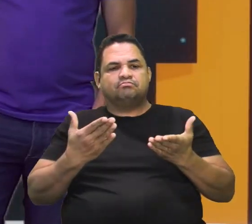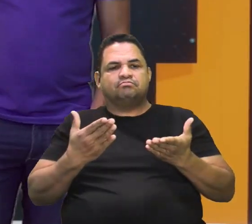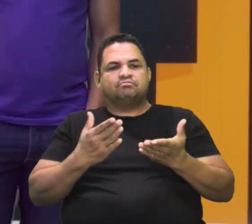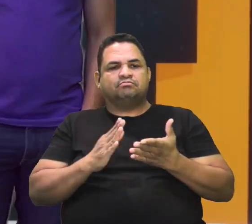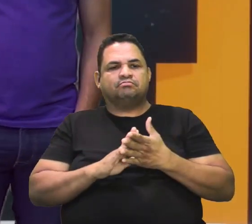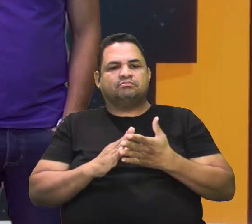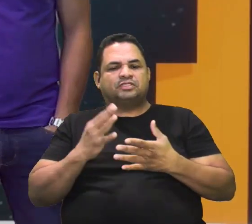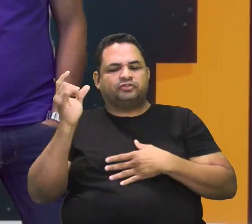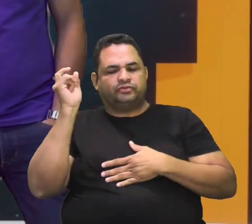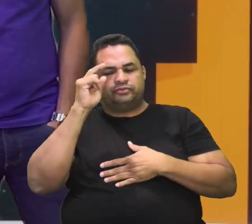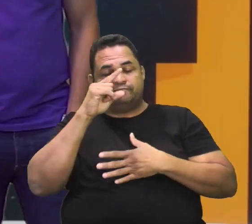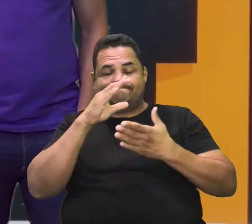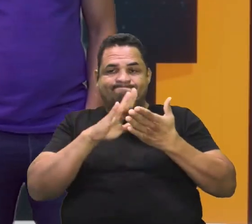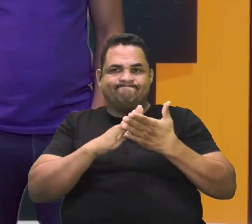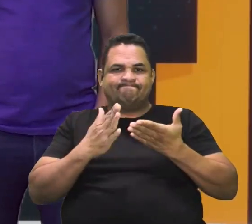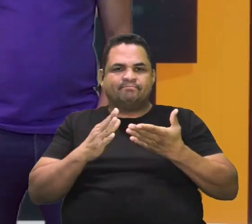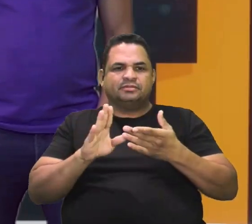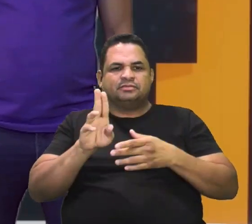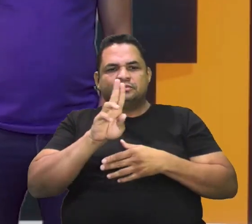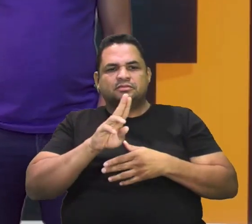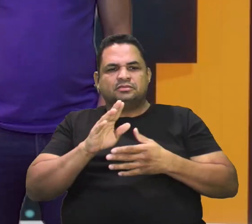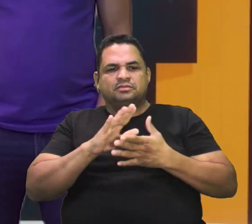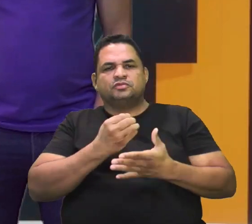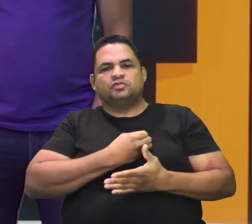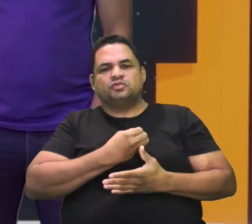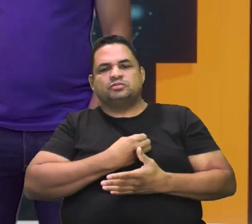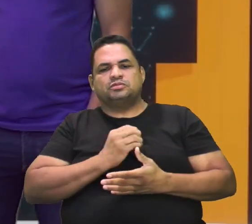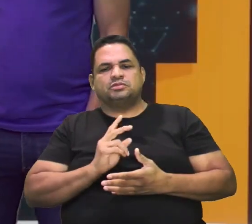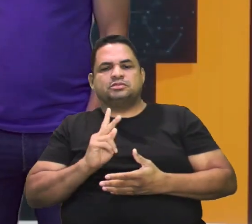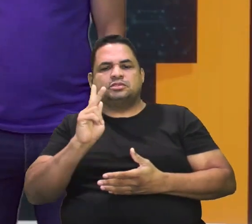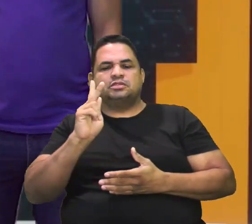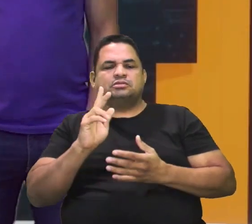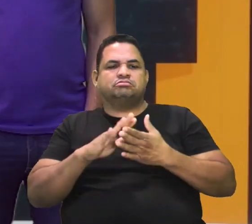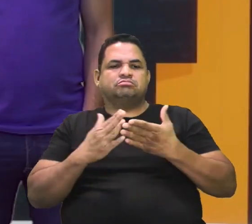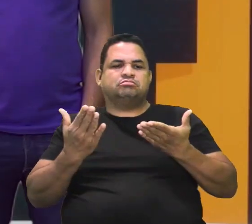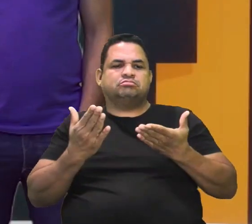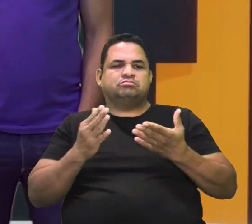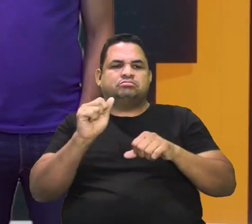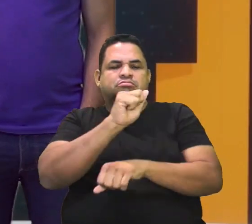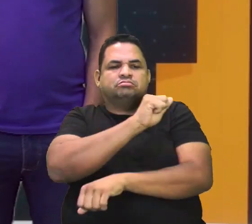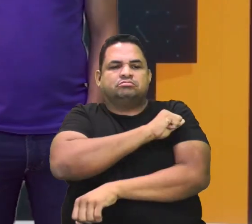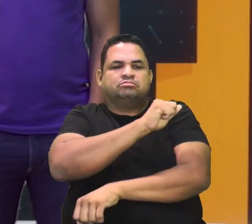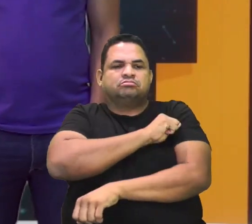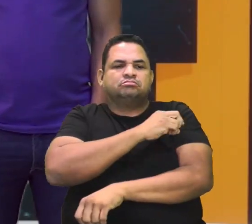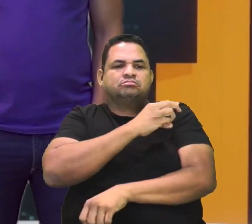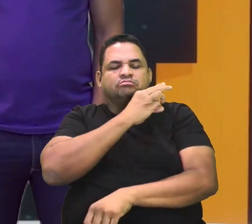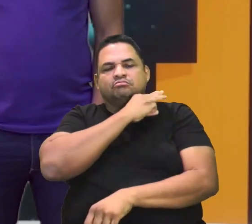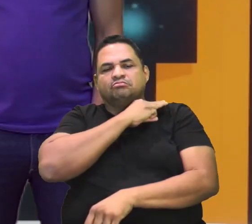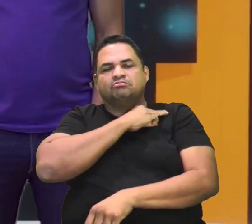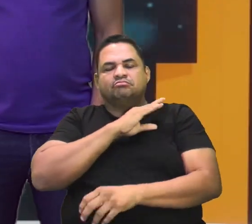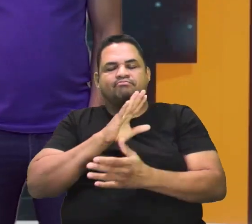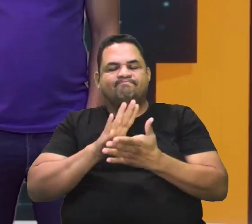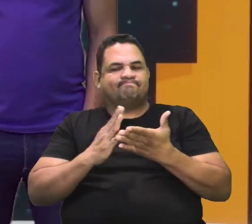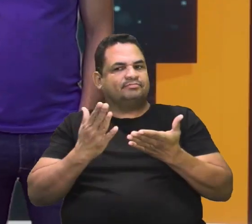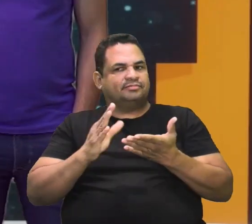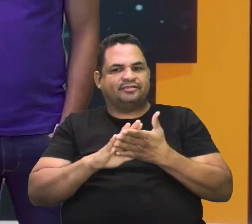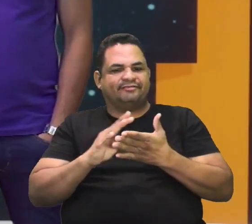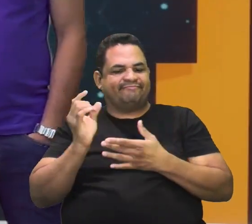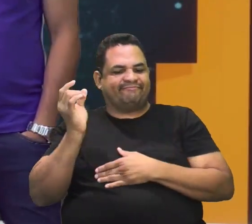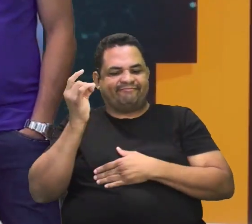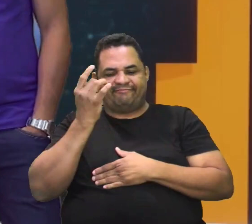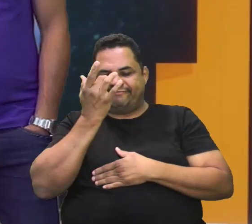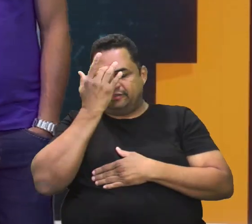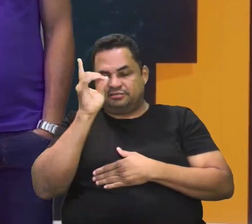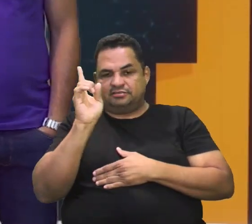vezes, um pouco pesada no sentido de achar aquele valor de K, mas é como a gente disse, aluno do terceirão não é mole, não. A